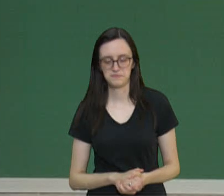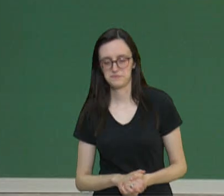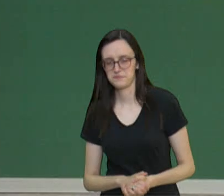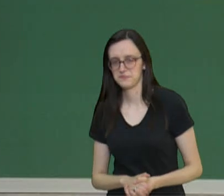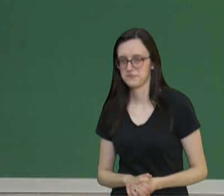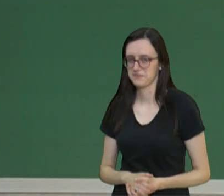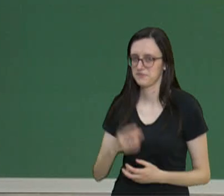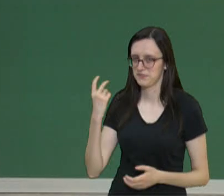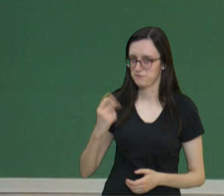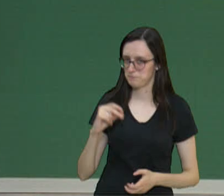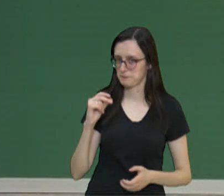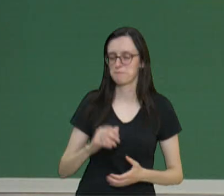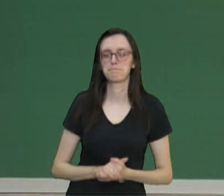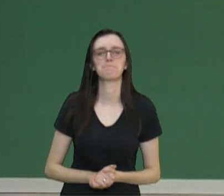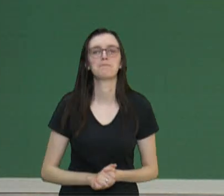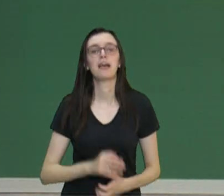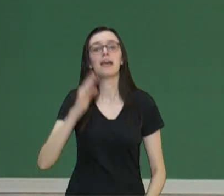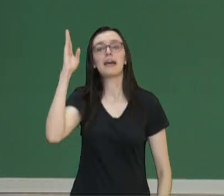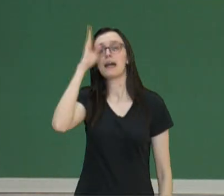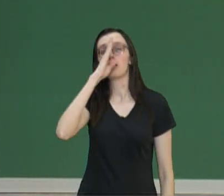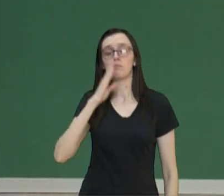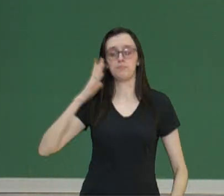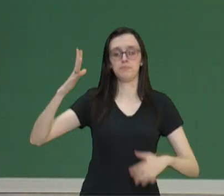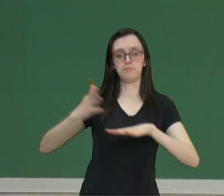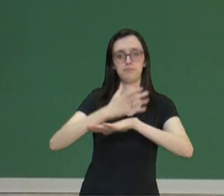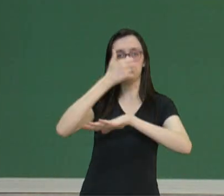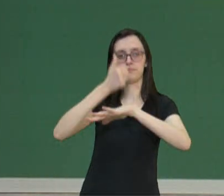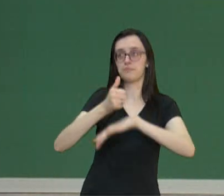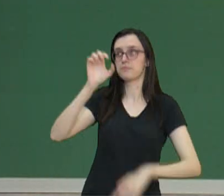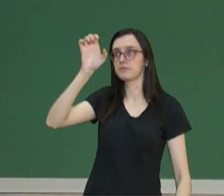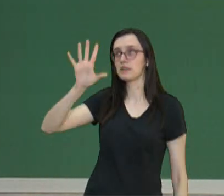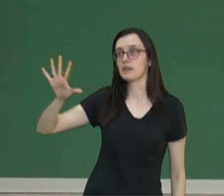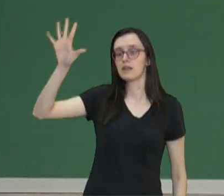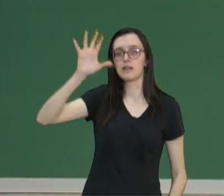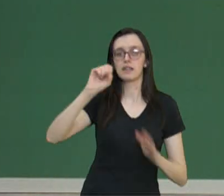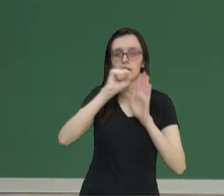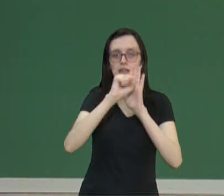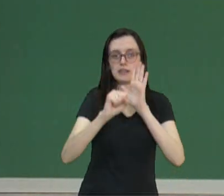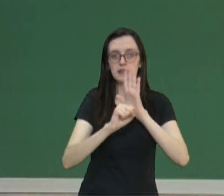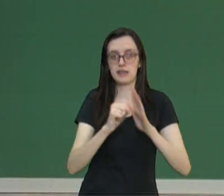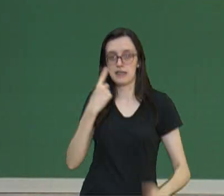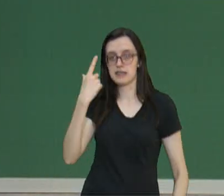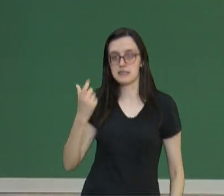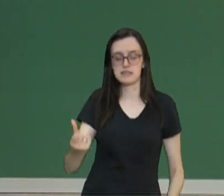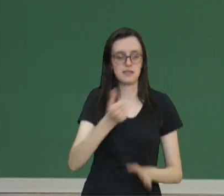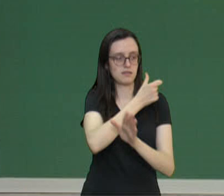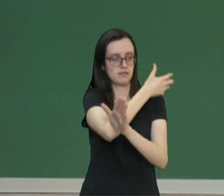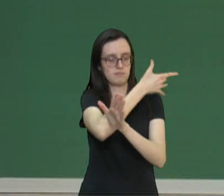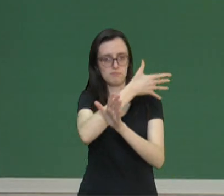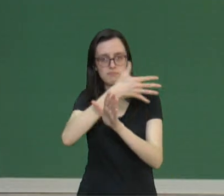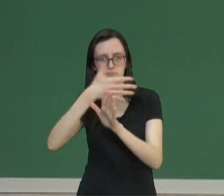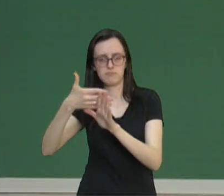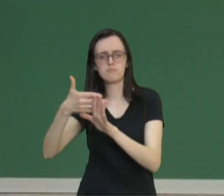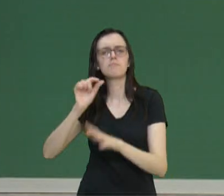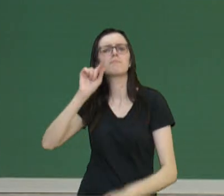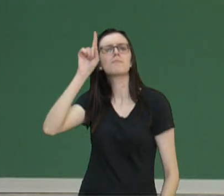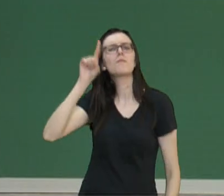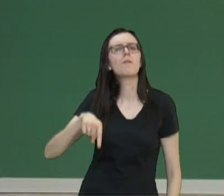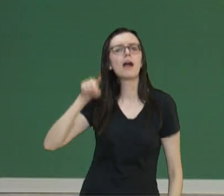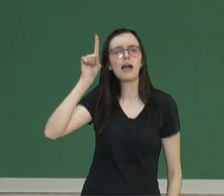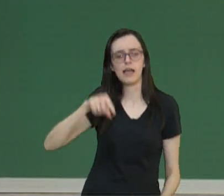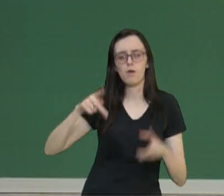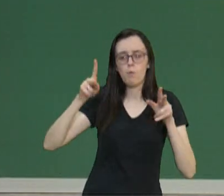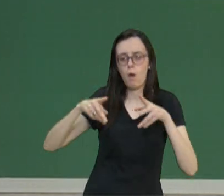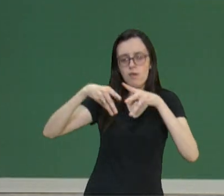Bora lá então. O Brasil, colonizado por europeus desde o século XVI, configurou-se como uma terra